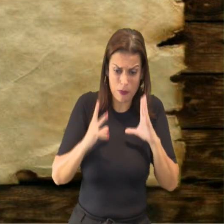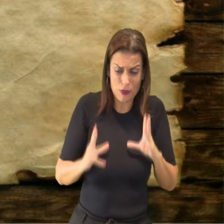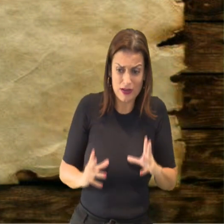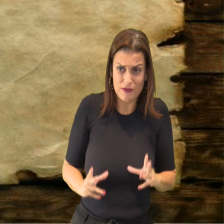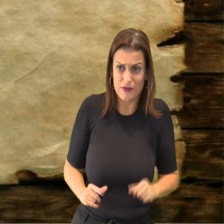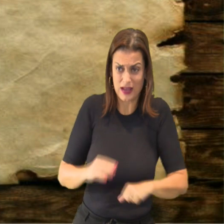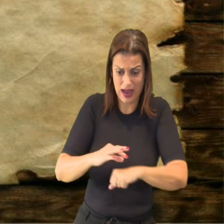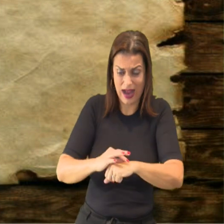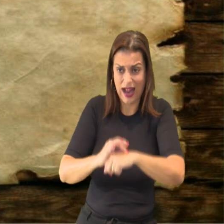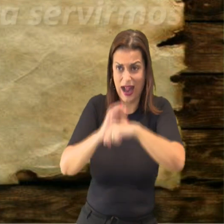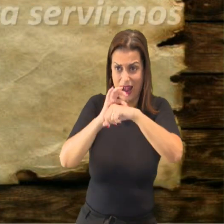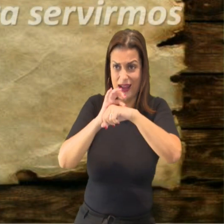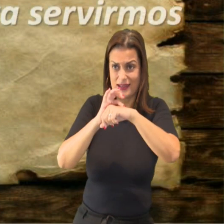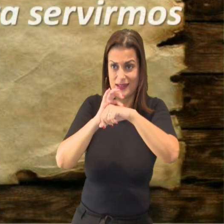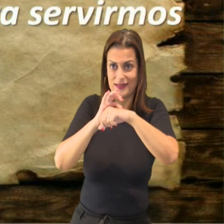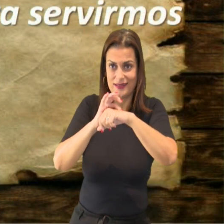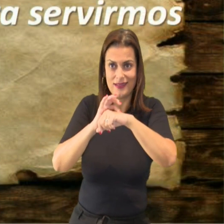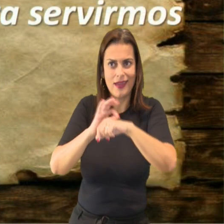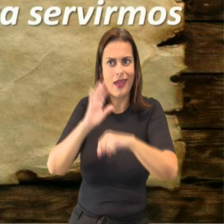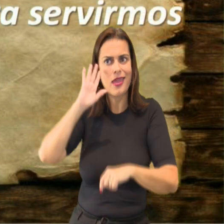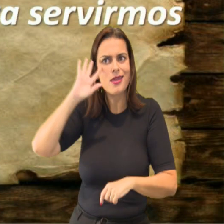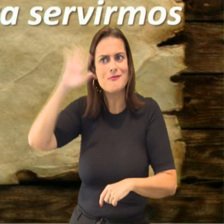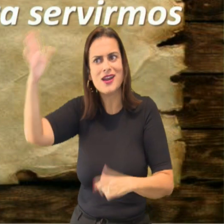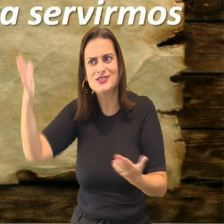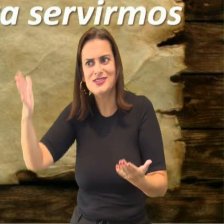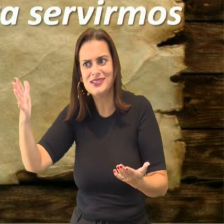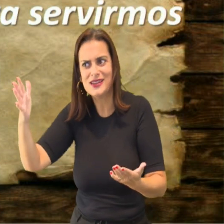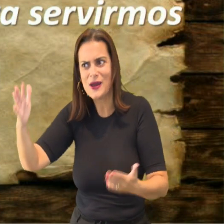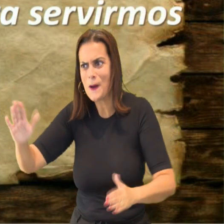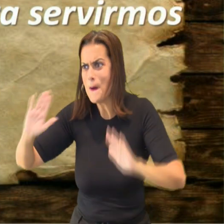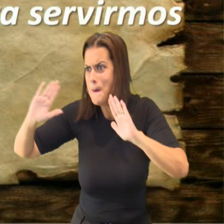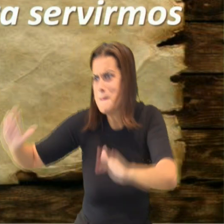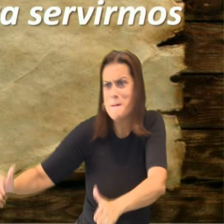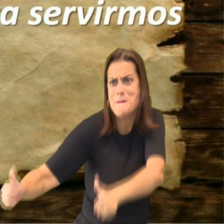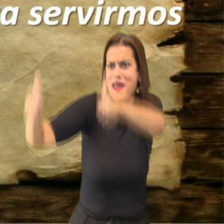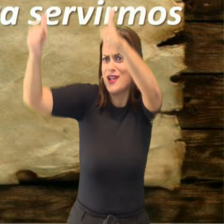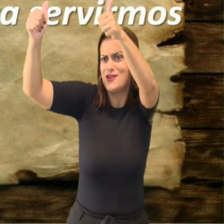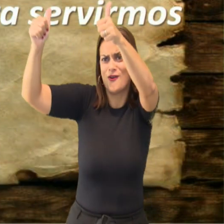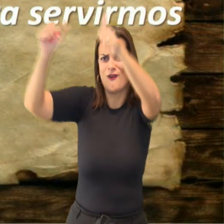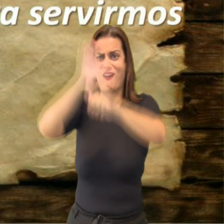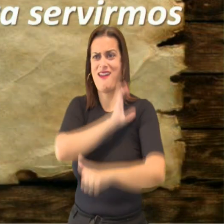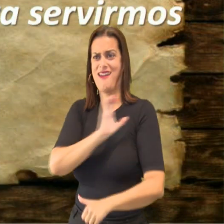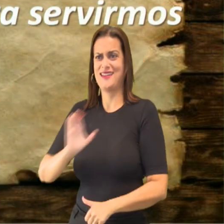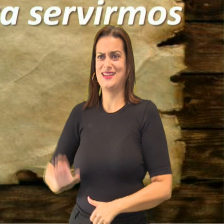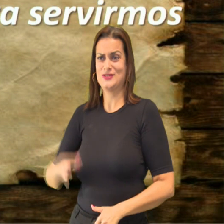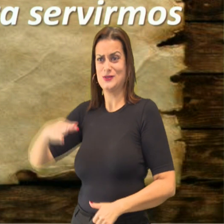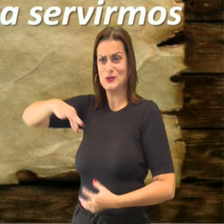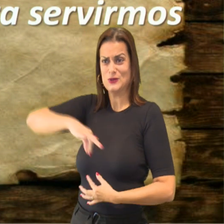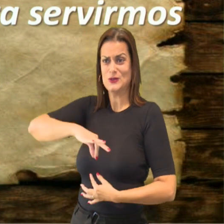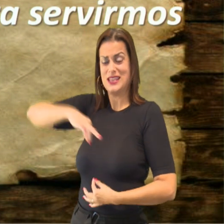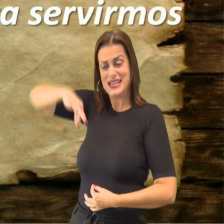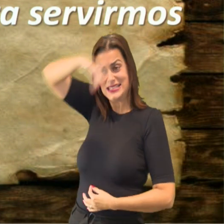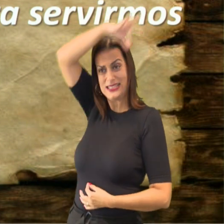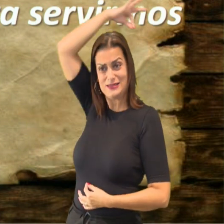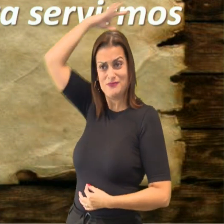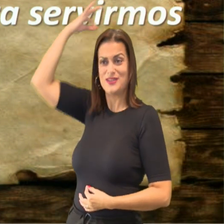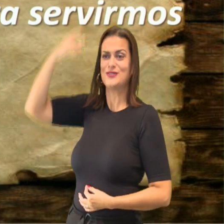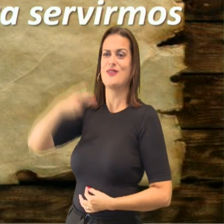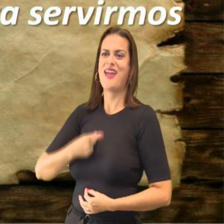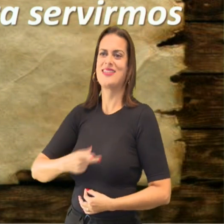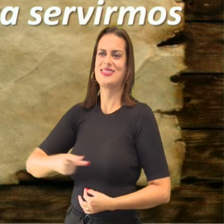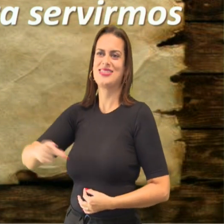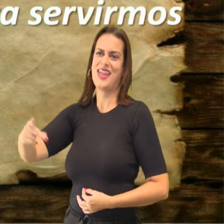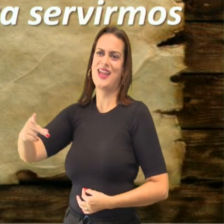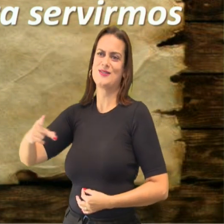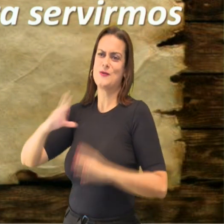da carne, muito mais o sangue de Cristo, que pelo Espírito eterno a si mesmo se ofereceu sem mácula